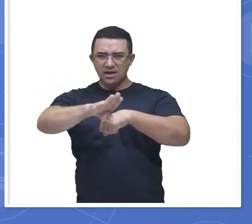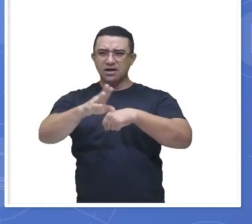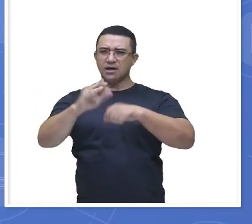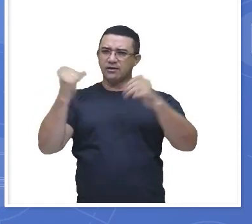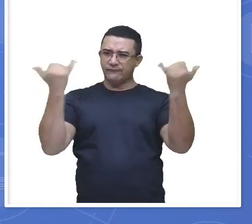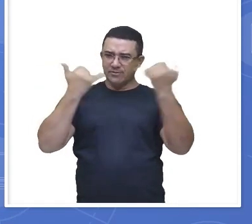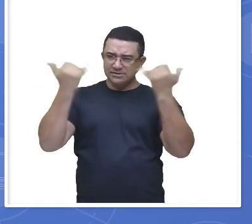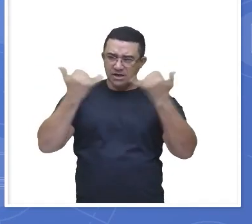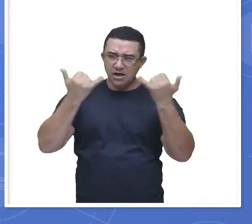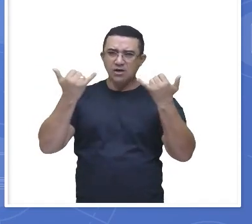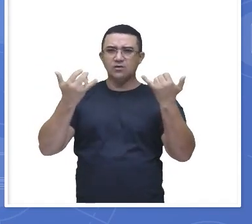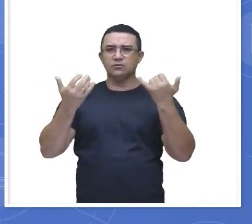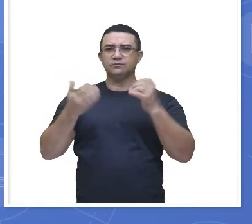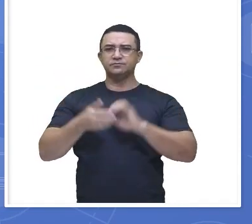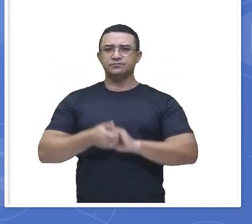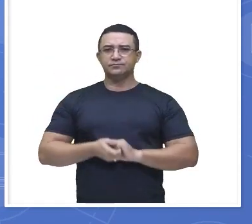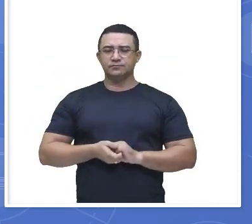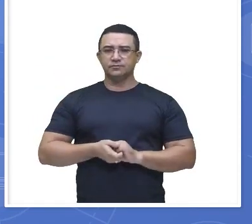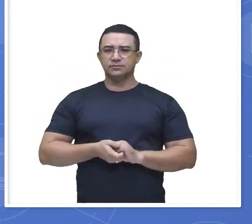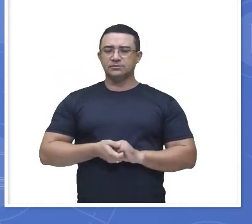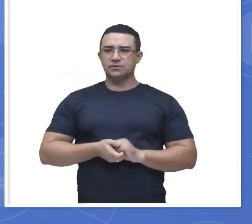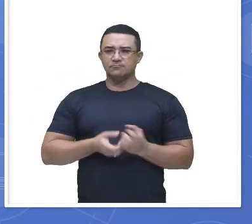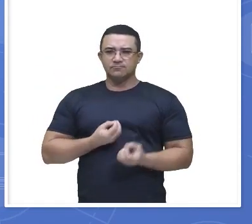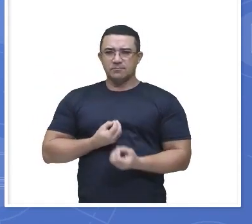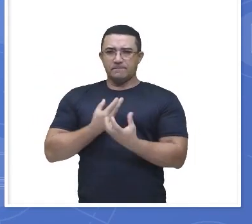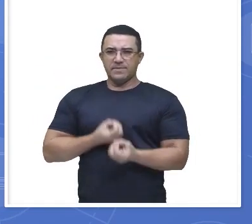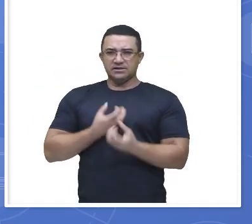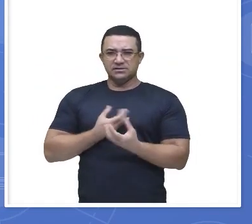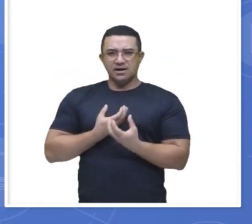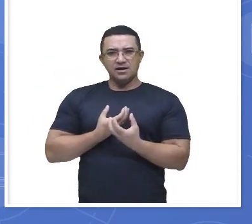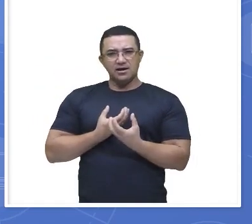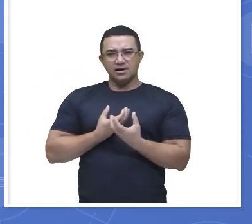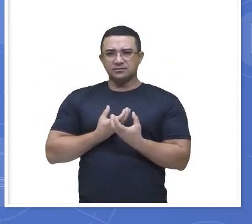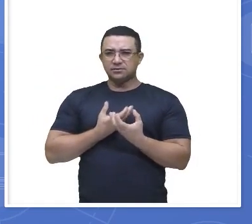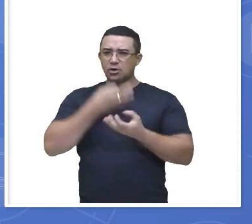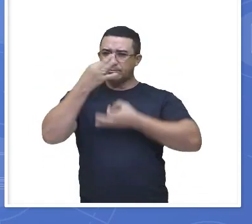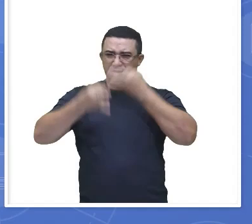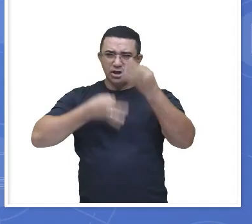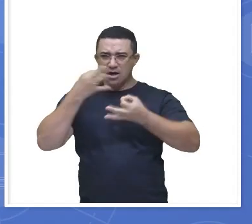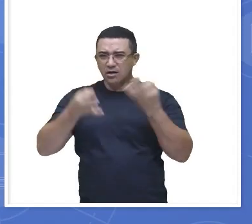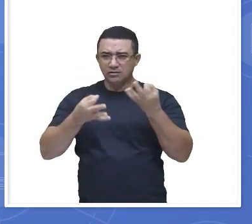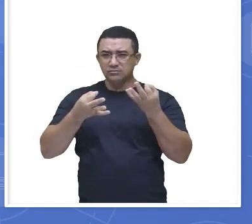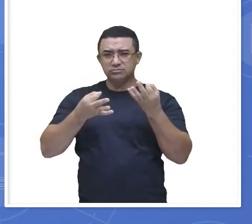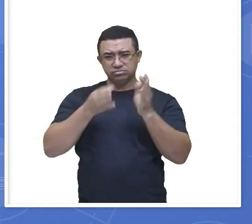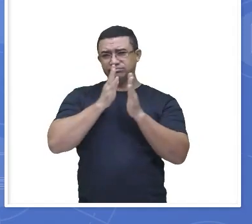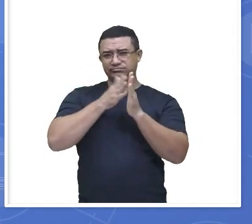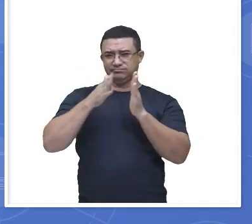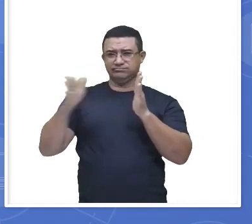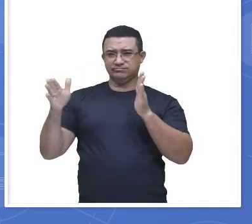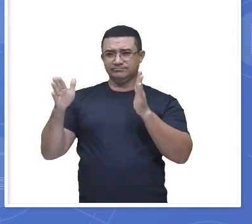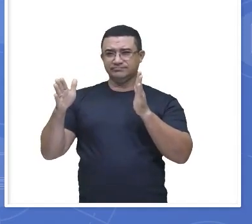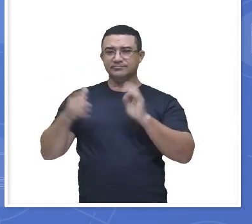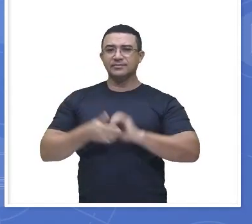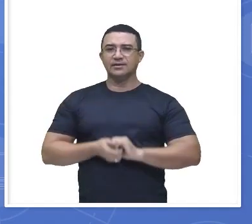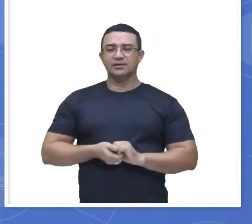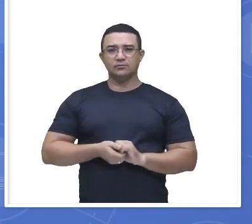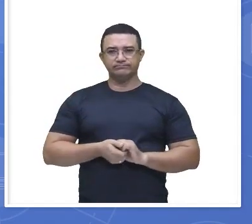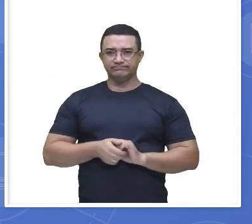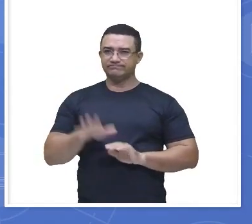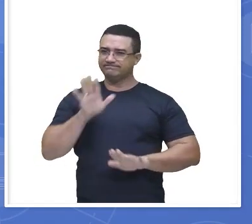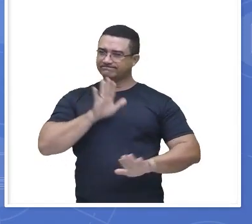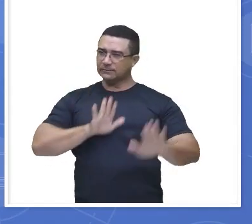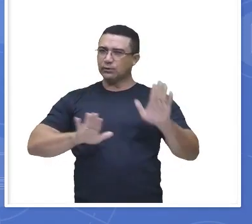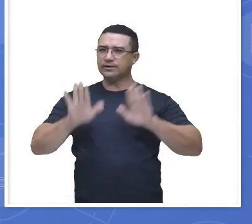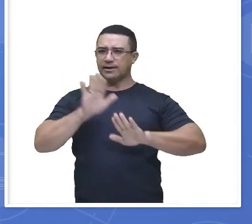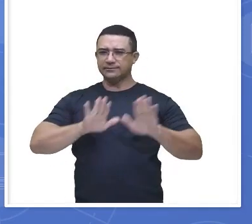transmitir informação, expressar opinião e assim por diante. Então, muito cuidado. Eu disse a vocês que,